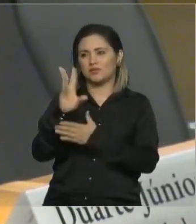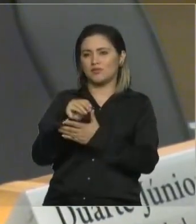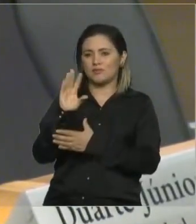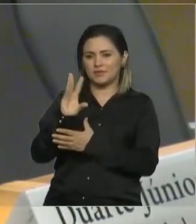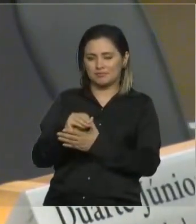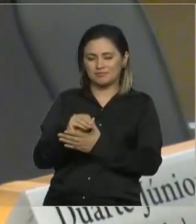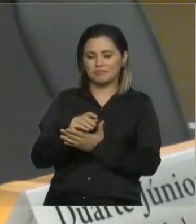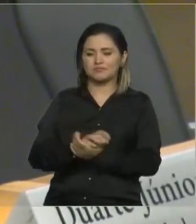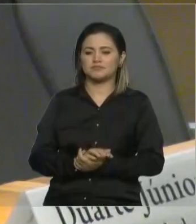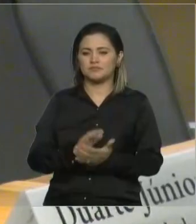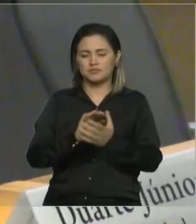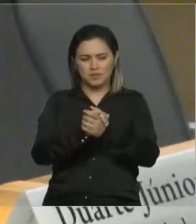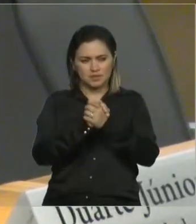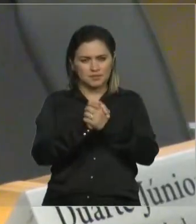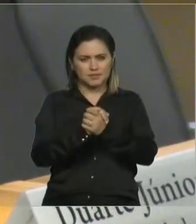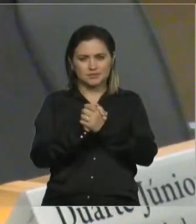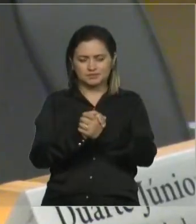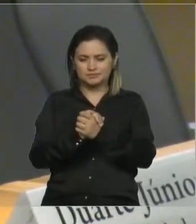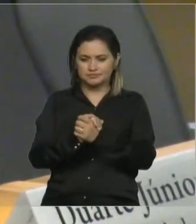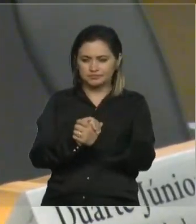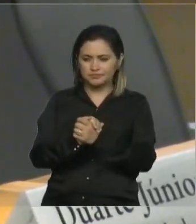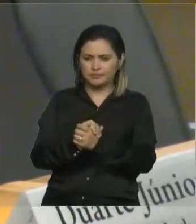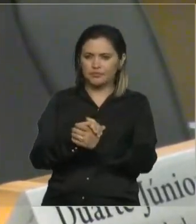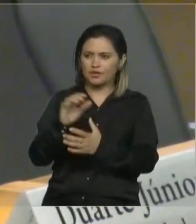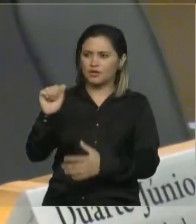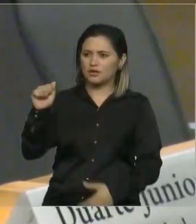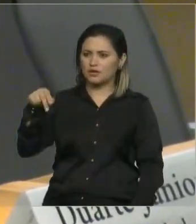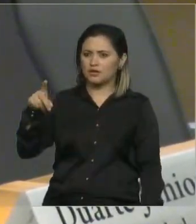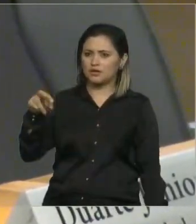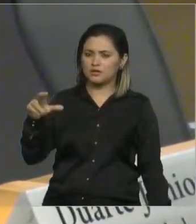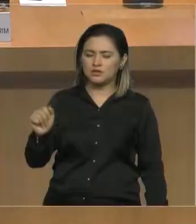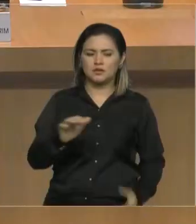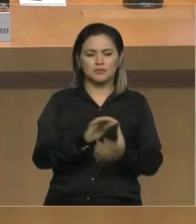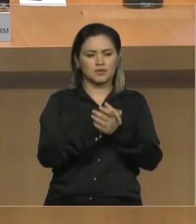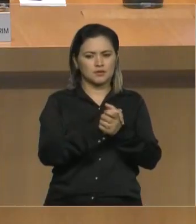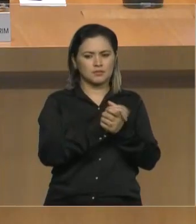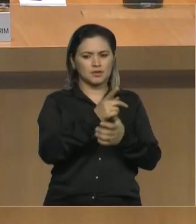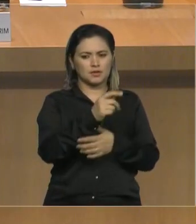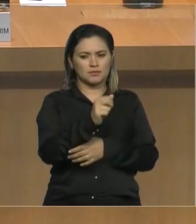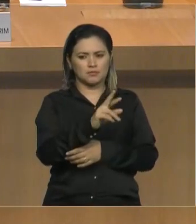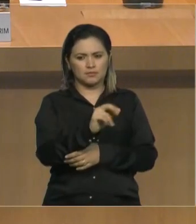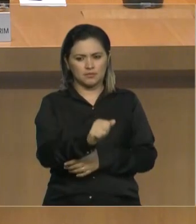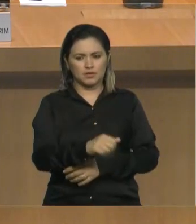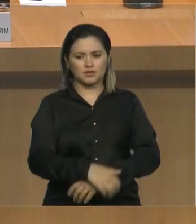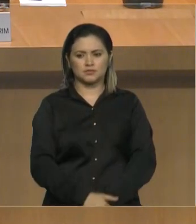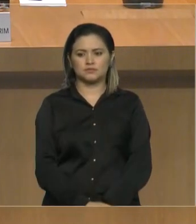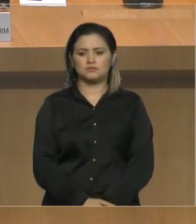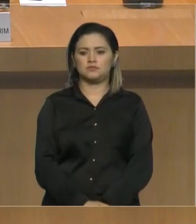à deputada Andréia, parabéns ao meu querido amigo Pará Figueiredo. Senhor presidente.